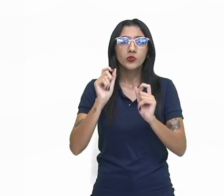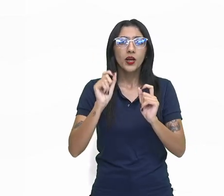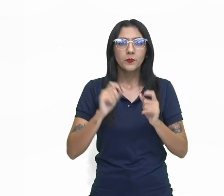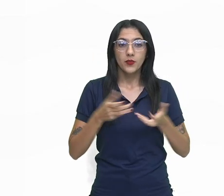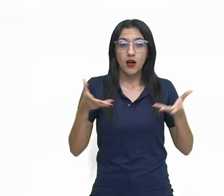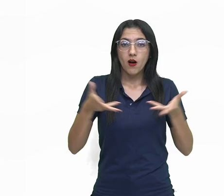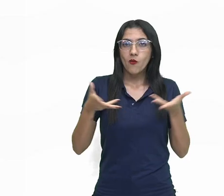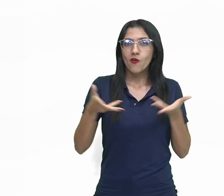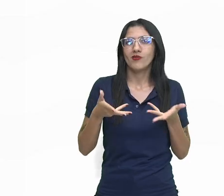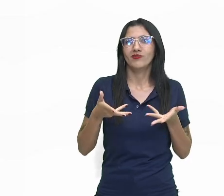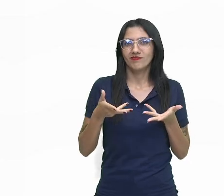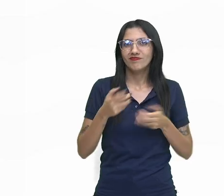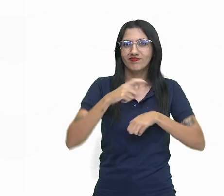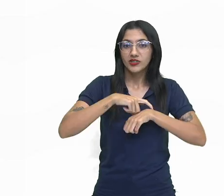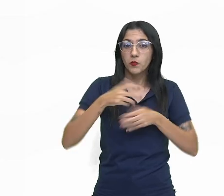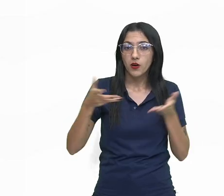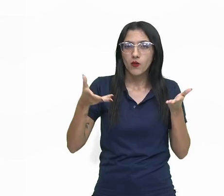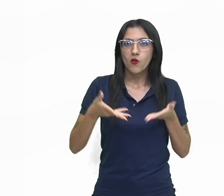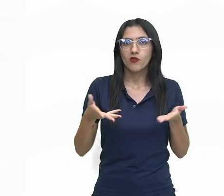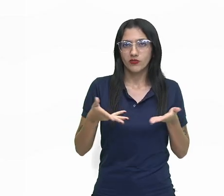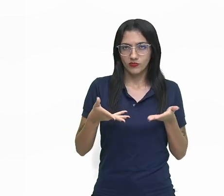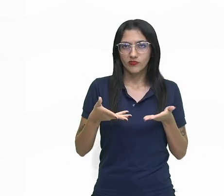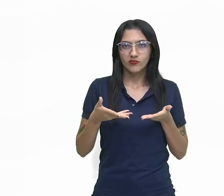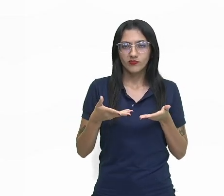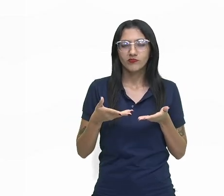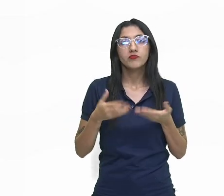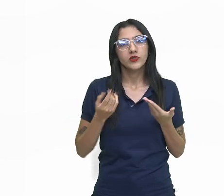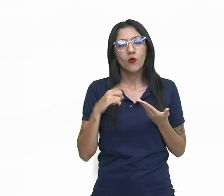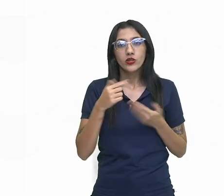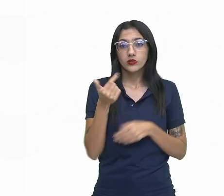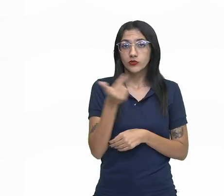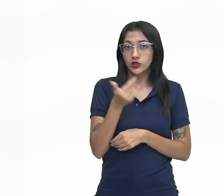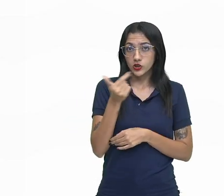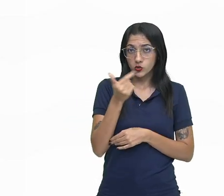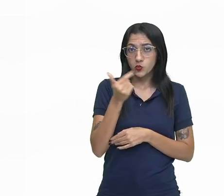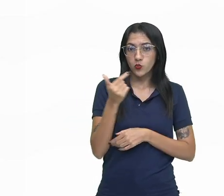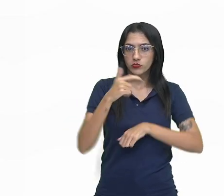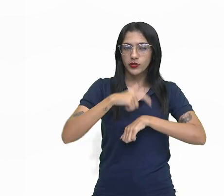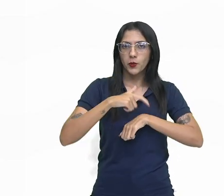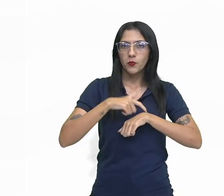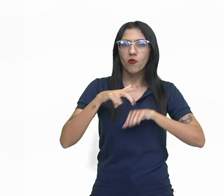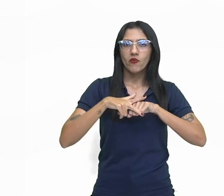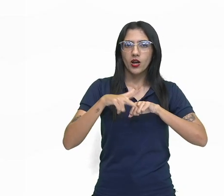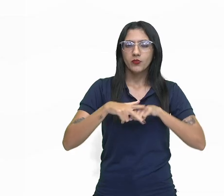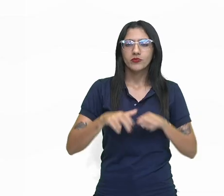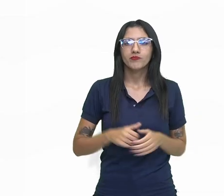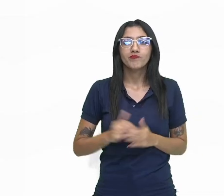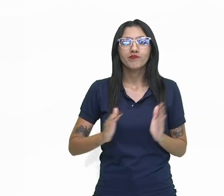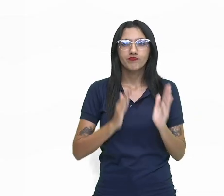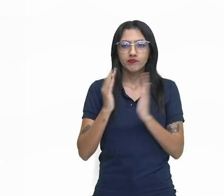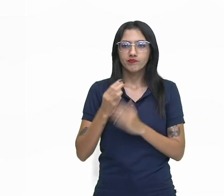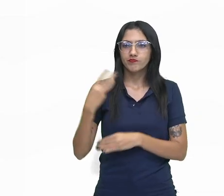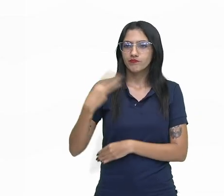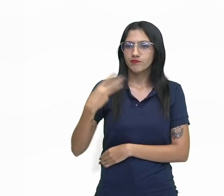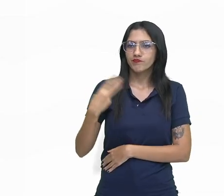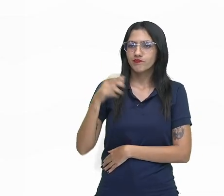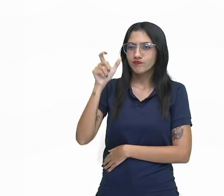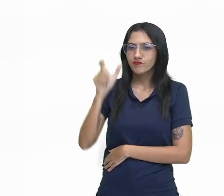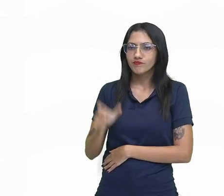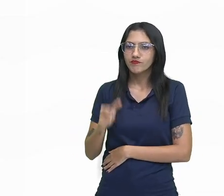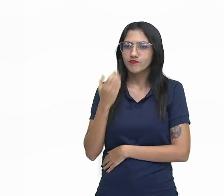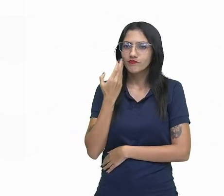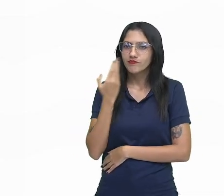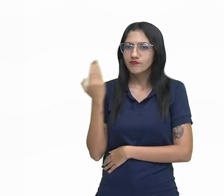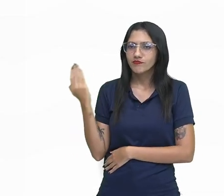acontecendo agora. É presente, tá bom? Então, esse é o segundo tempo verbal. E depois nós temos eu